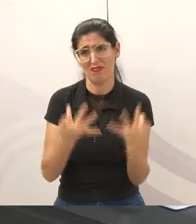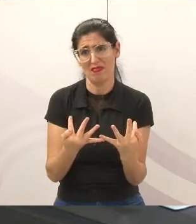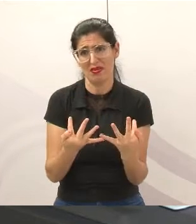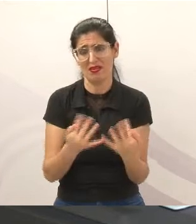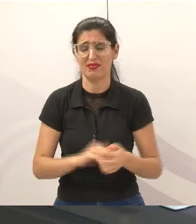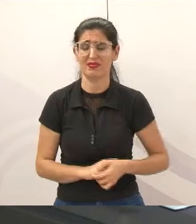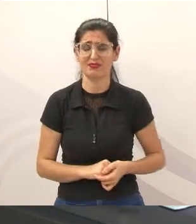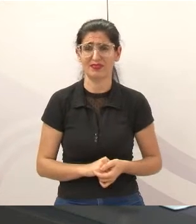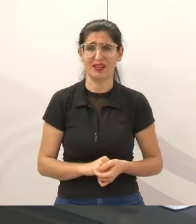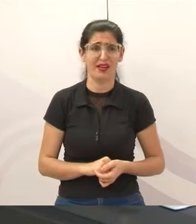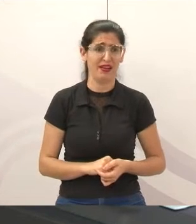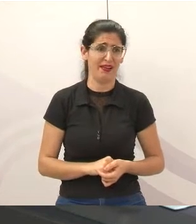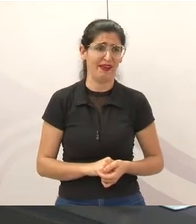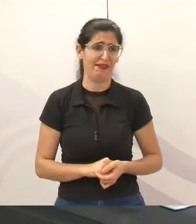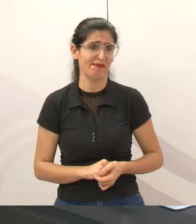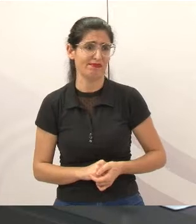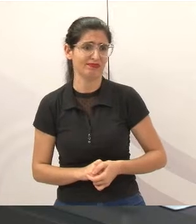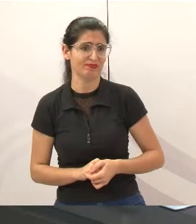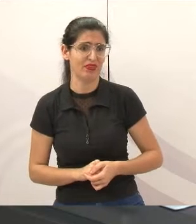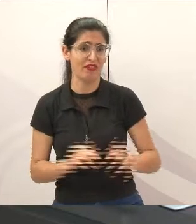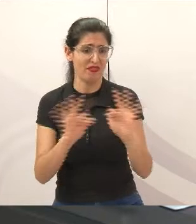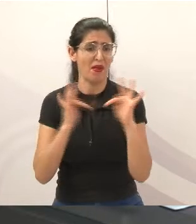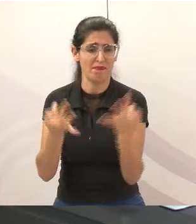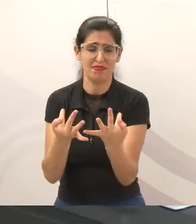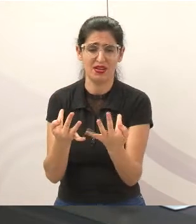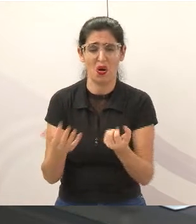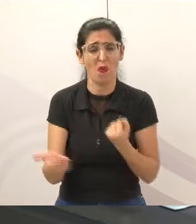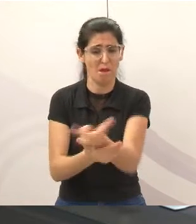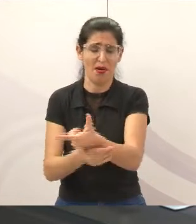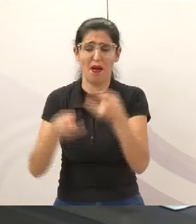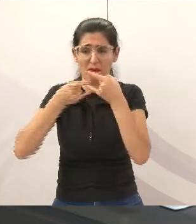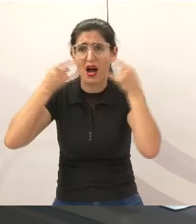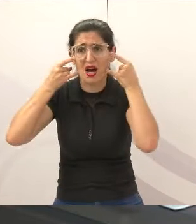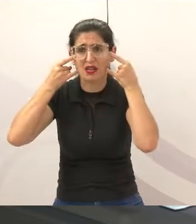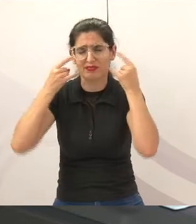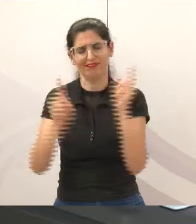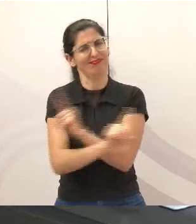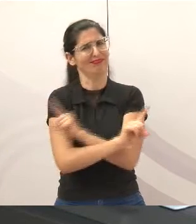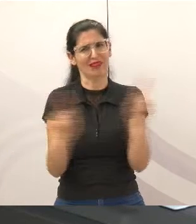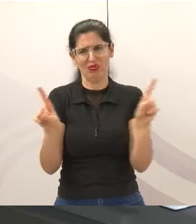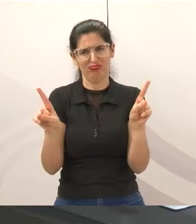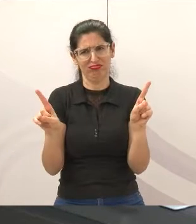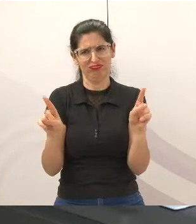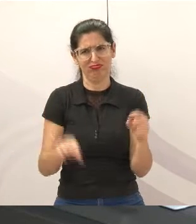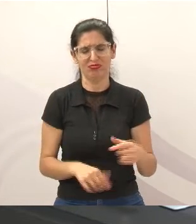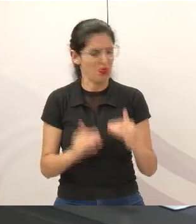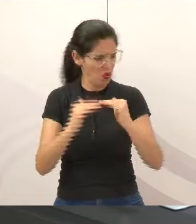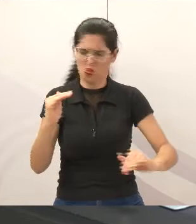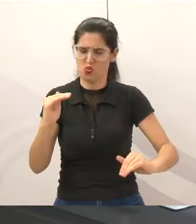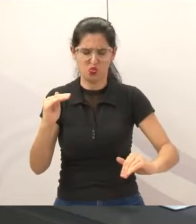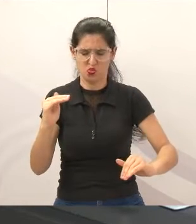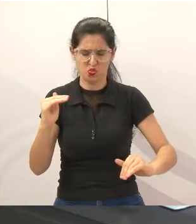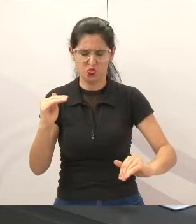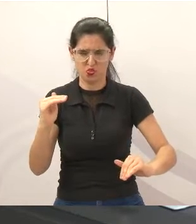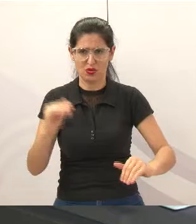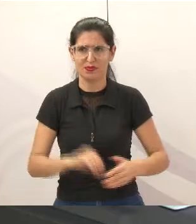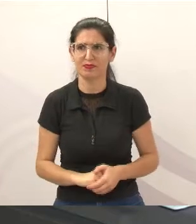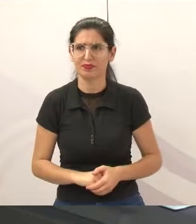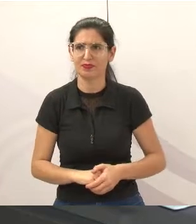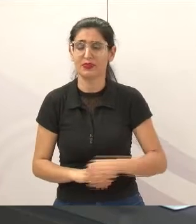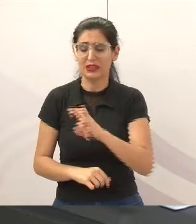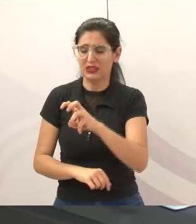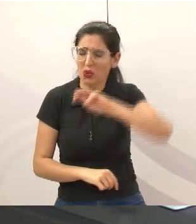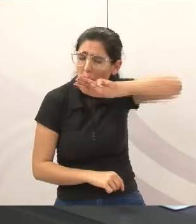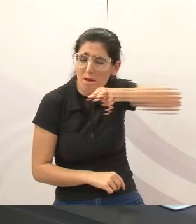comprar máscara. Gente, por favor, espera lá, nós já emendamos aqui as nossas emendas parlamentares, 5